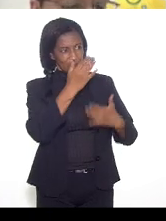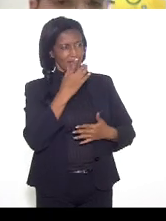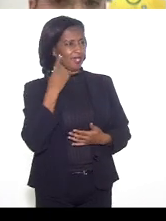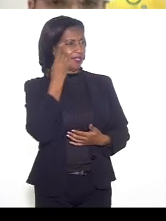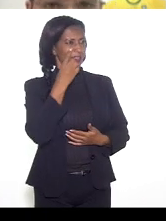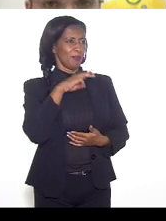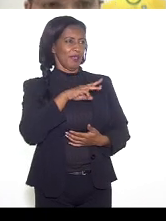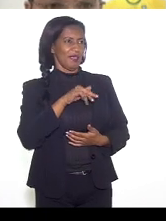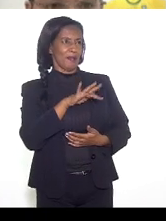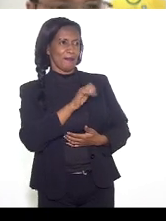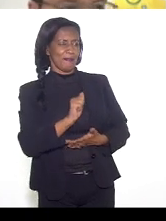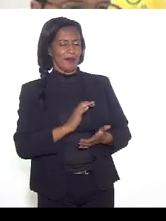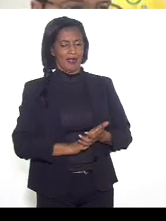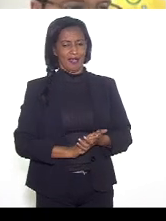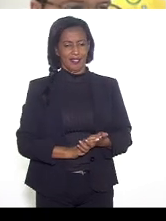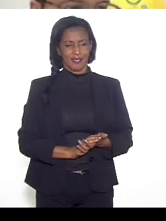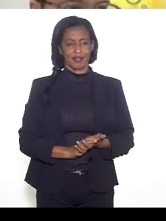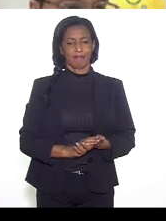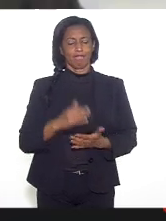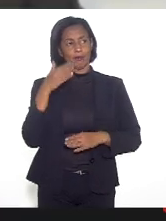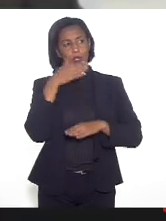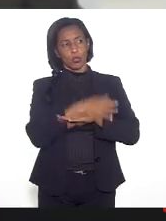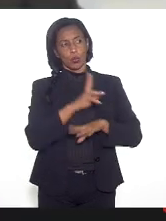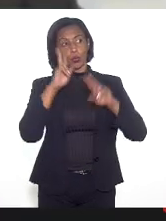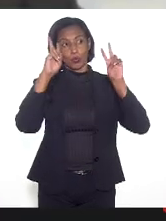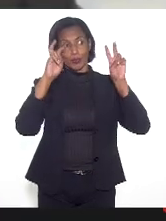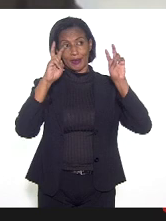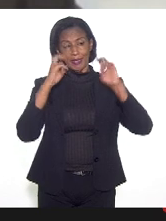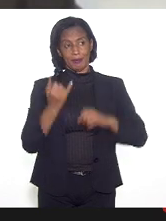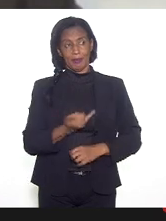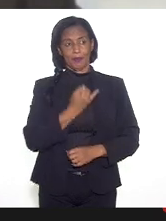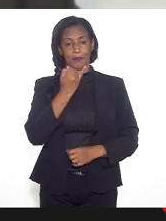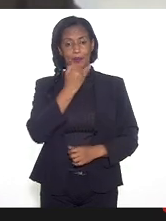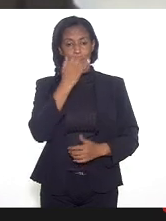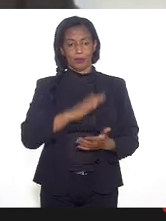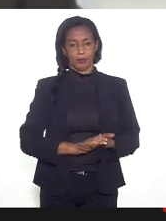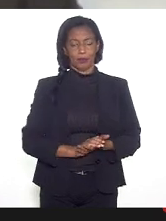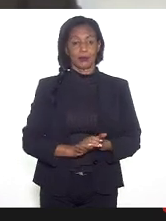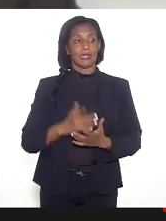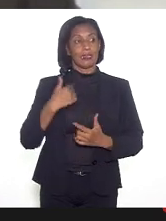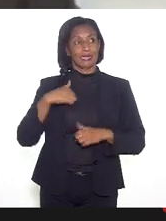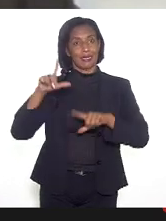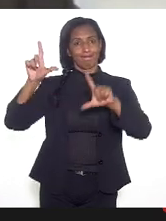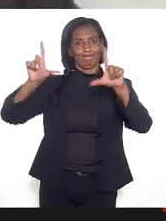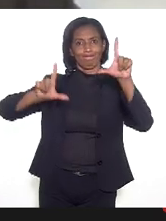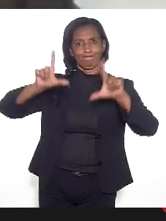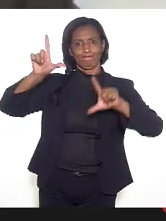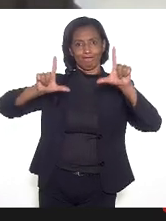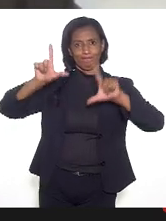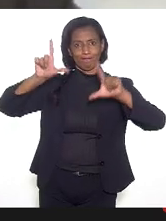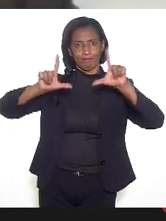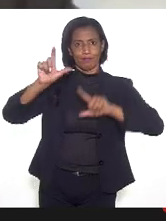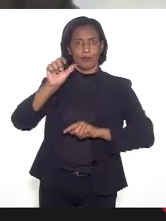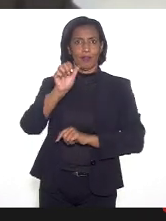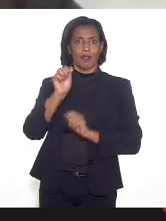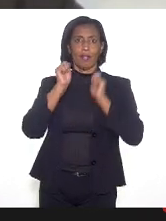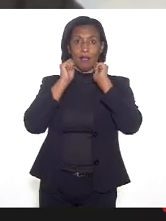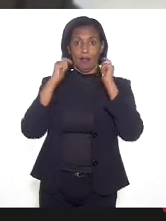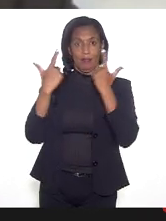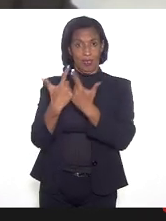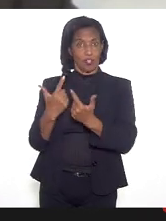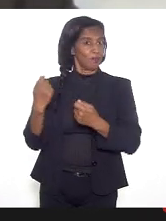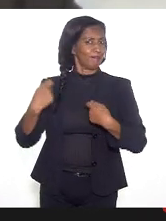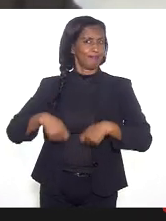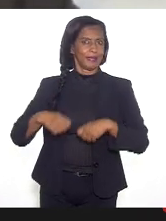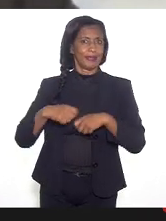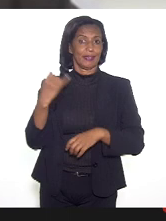A deputada Marta Rocha traz à tona um tema importante, que é a questão de televisionarmos pela TV Alerj.